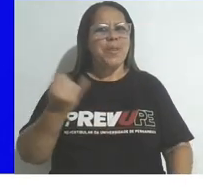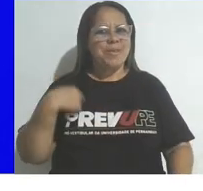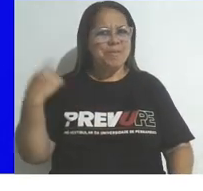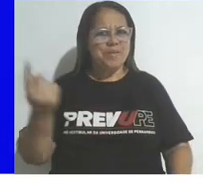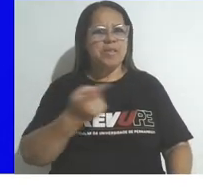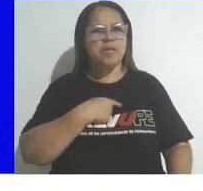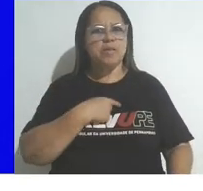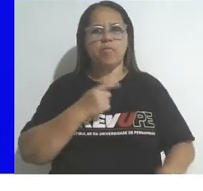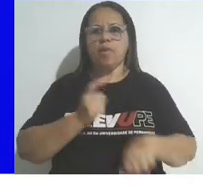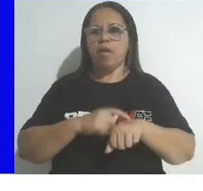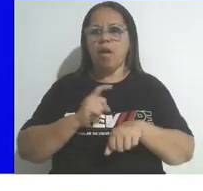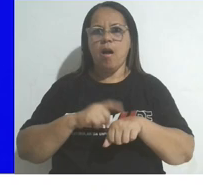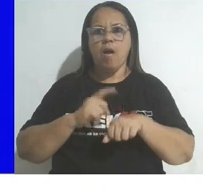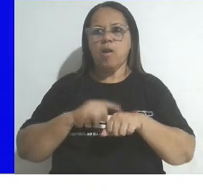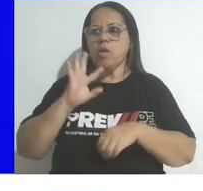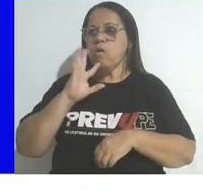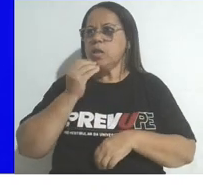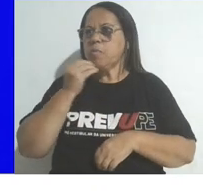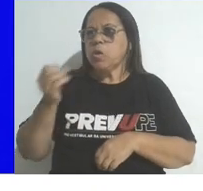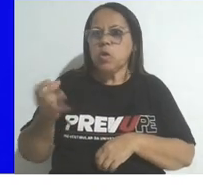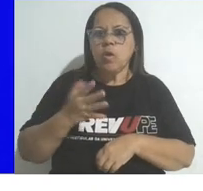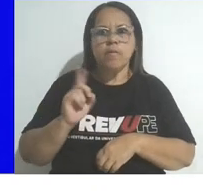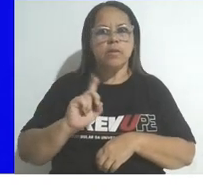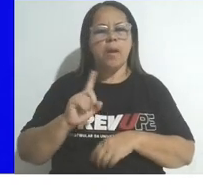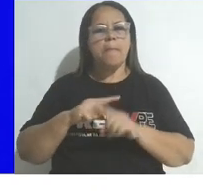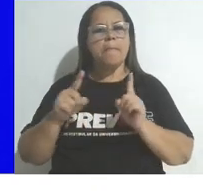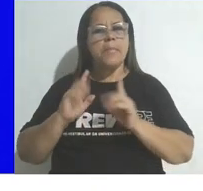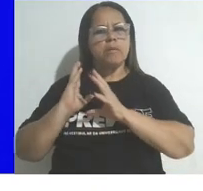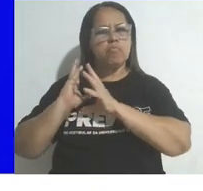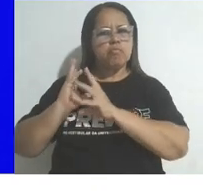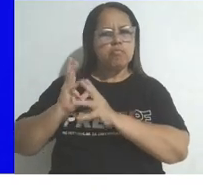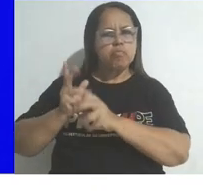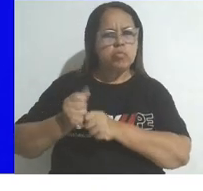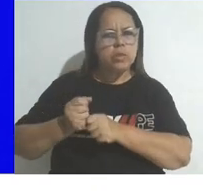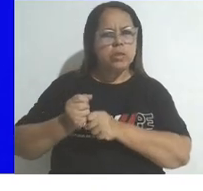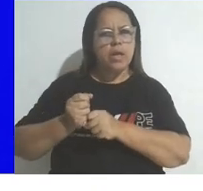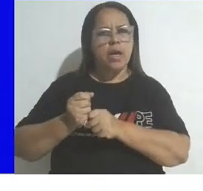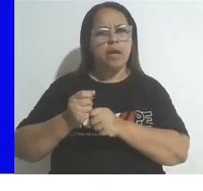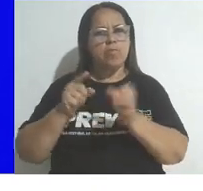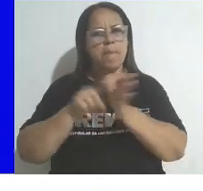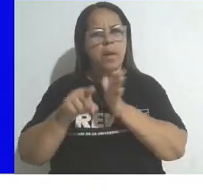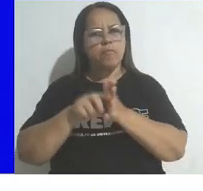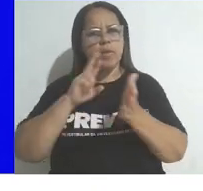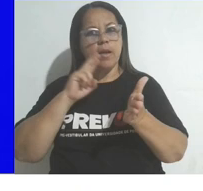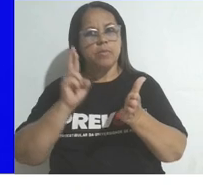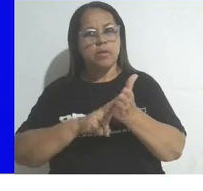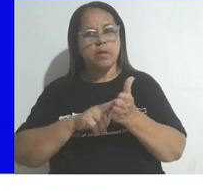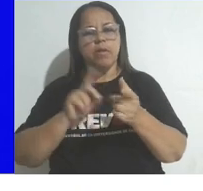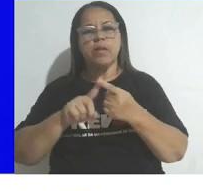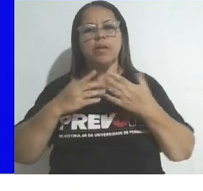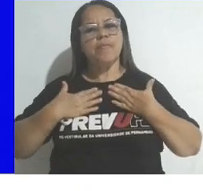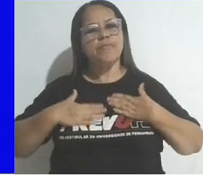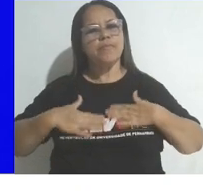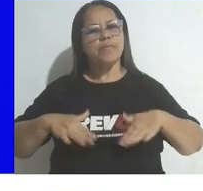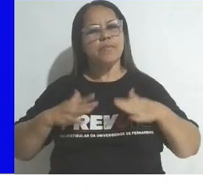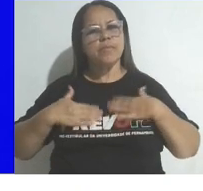Não é a hora de adquirir novos conhecimentos, é o momento da gente revisar, responder algumas questões, mas principalmente relaxar, tá bom? Então